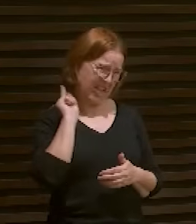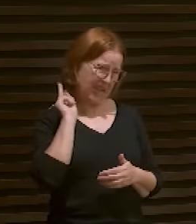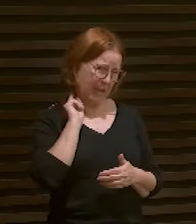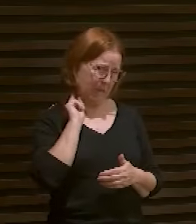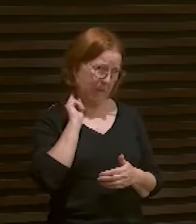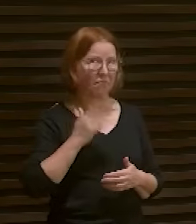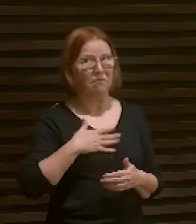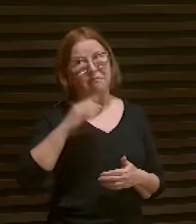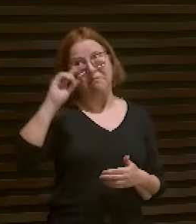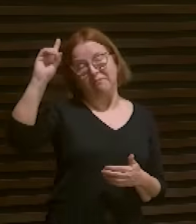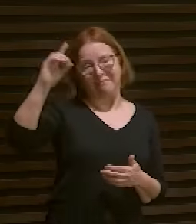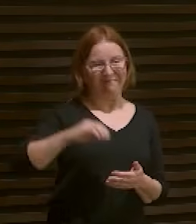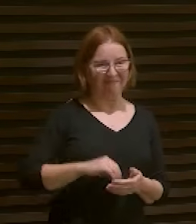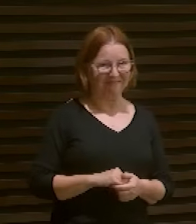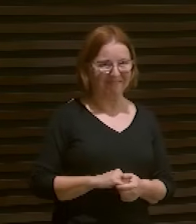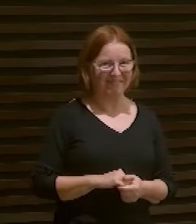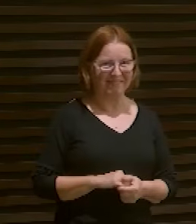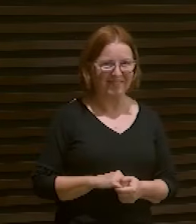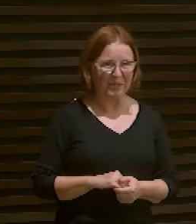do céu!